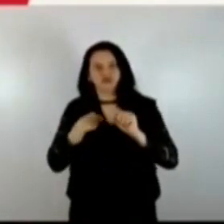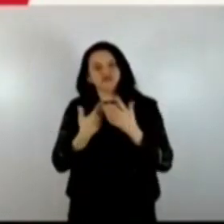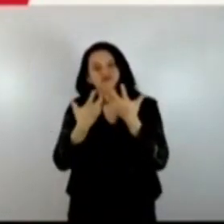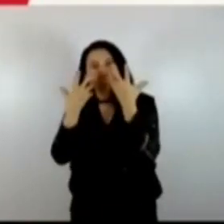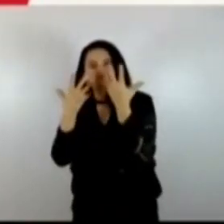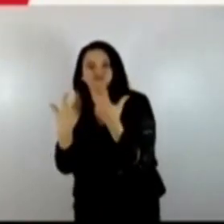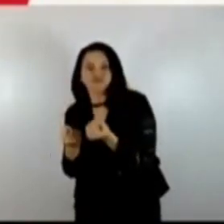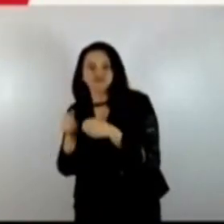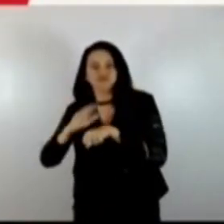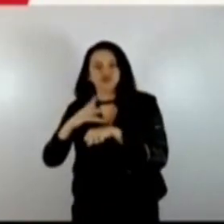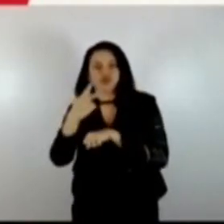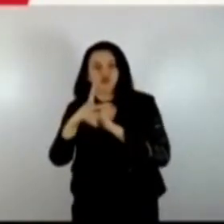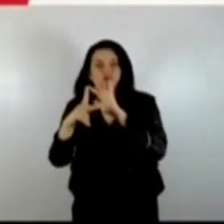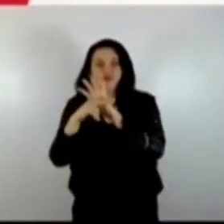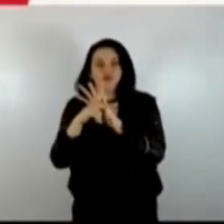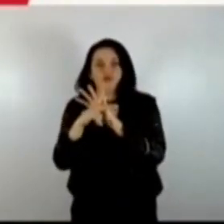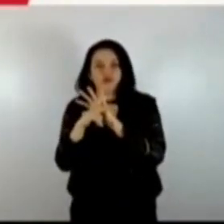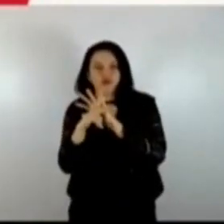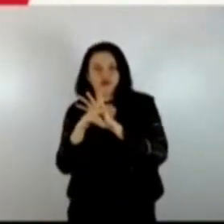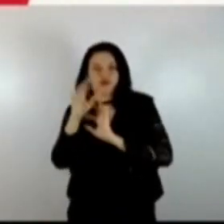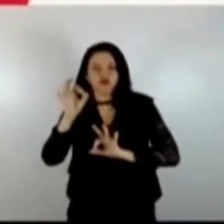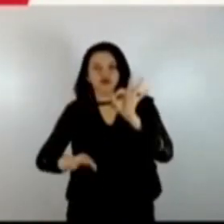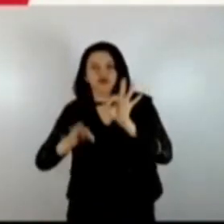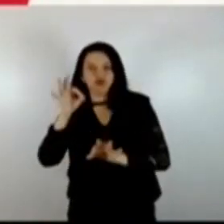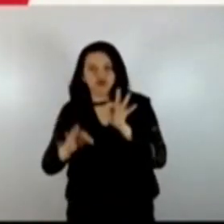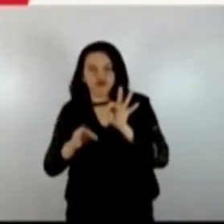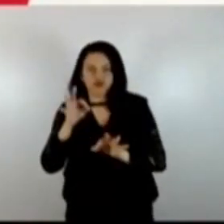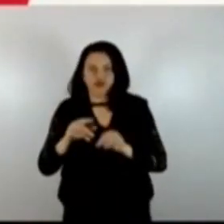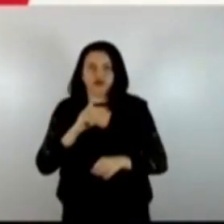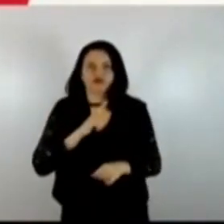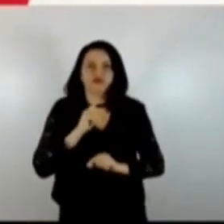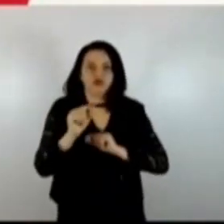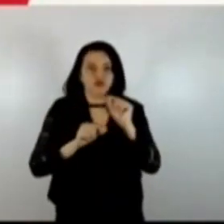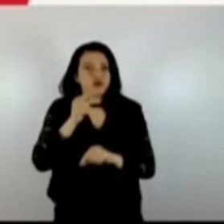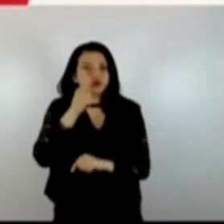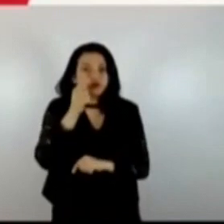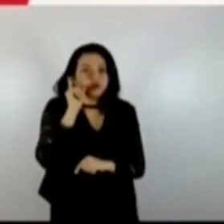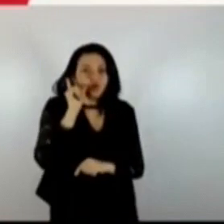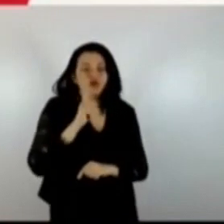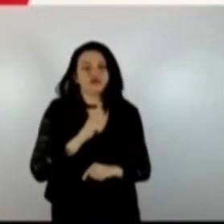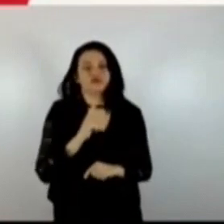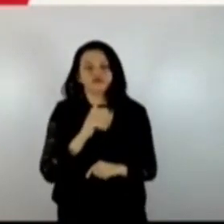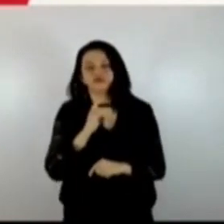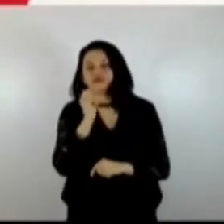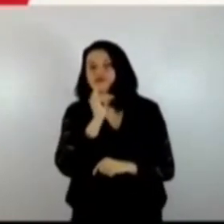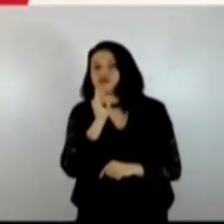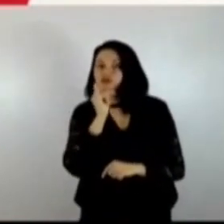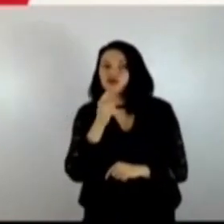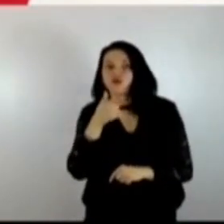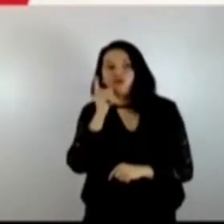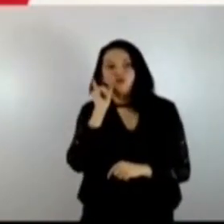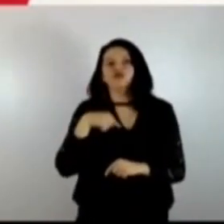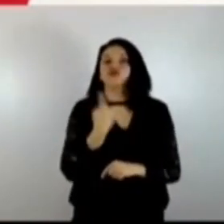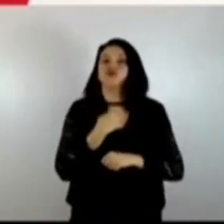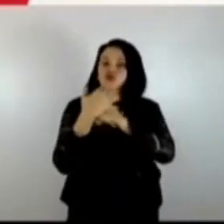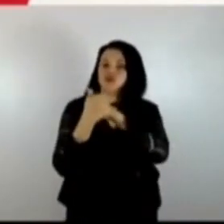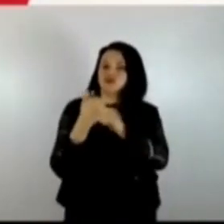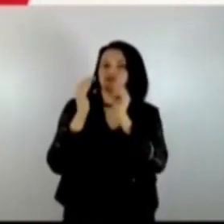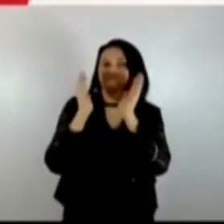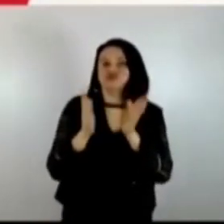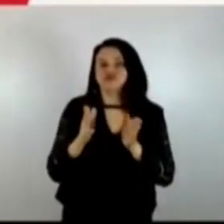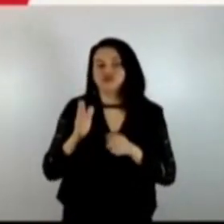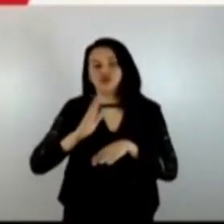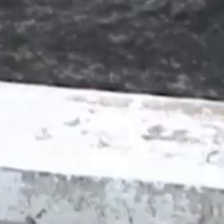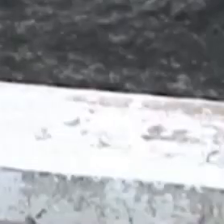comércio virtual. A ideia é divulgar o negócio dos pequenos comerciantes e empreendedores e fazer girar a roda do comércio pelas